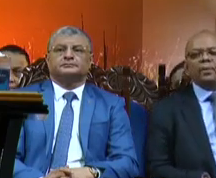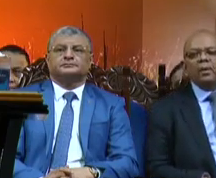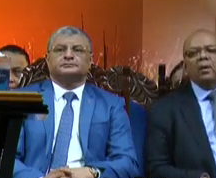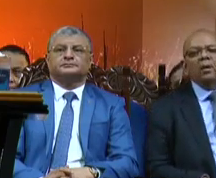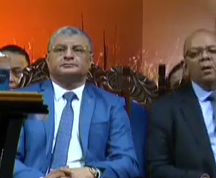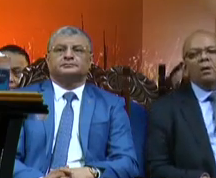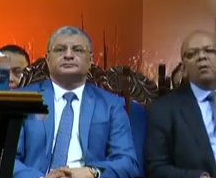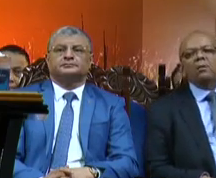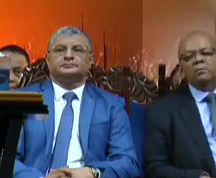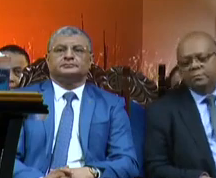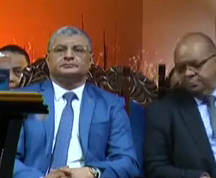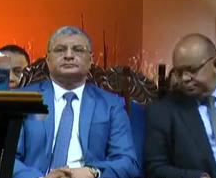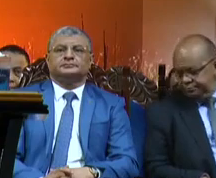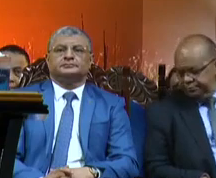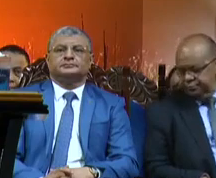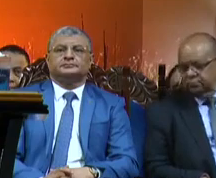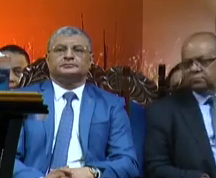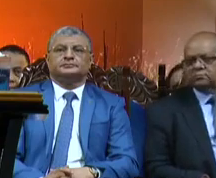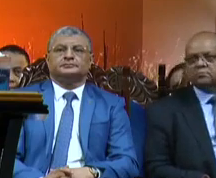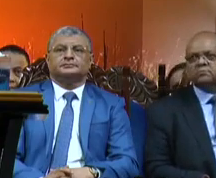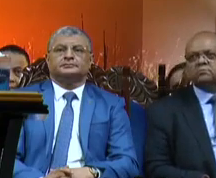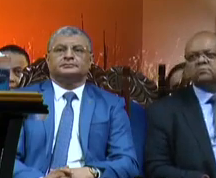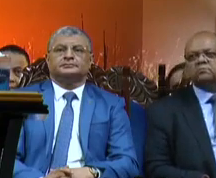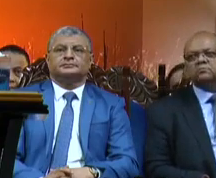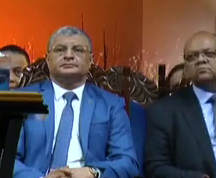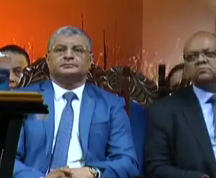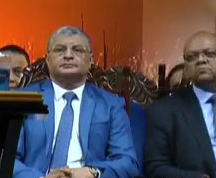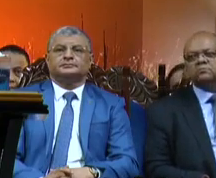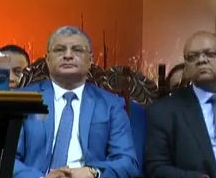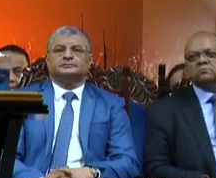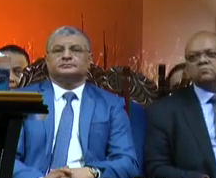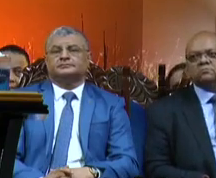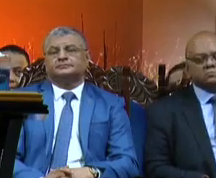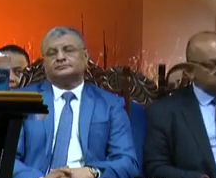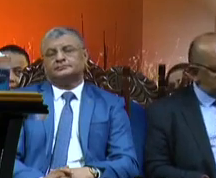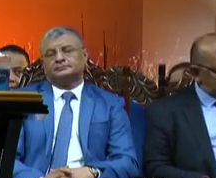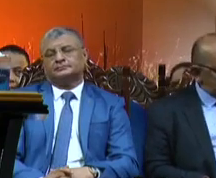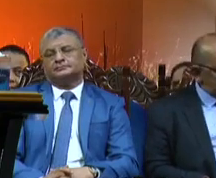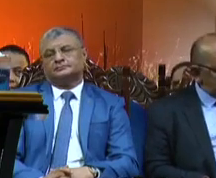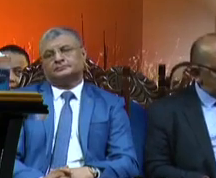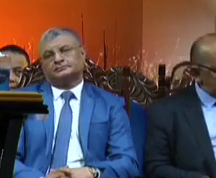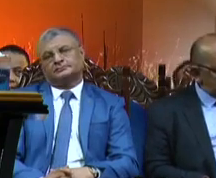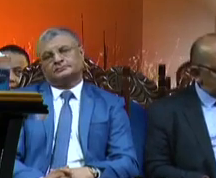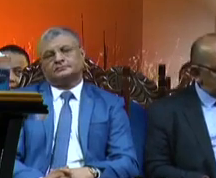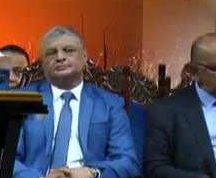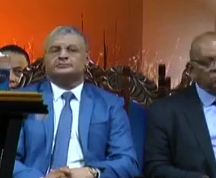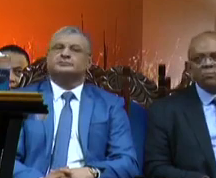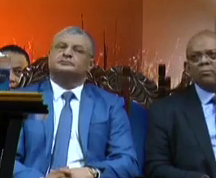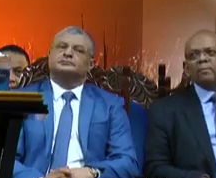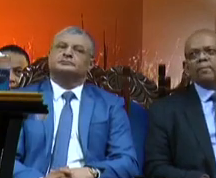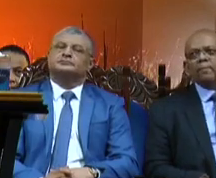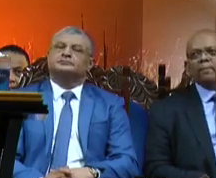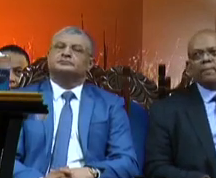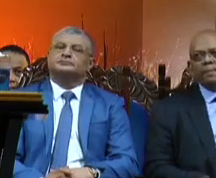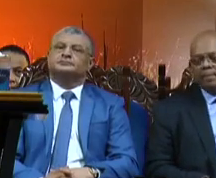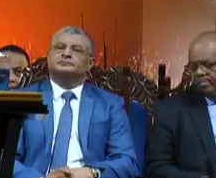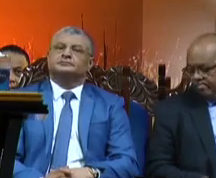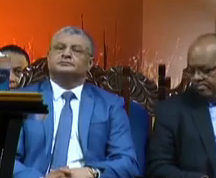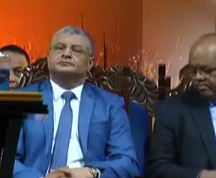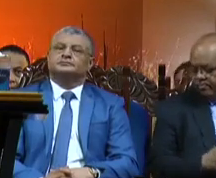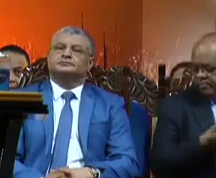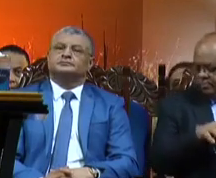mas são cantados para a edificação da igreja. É para Deus?